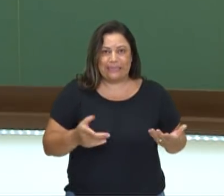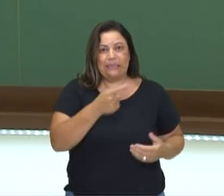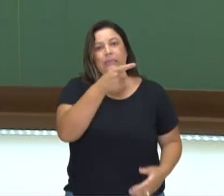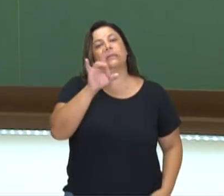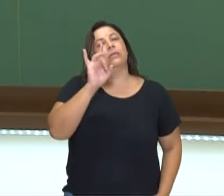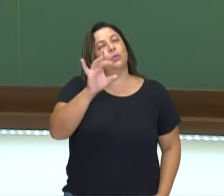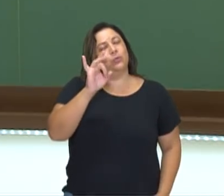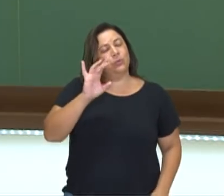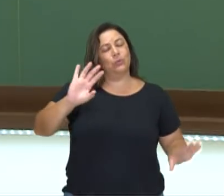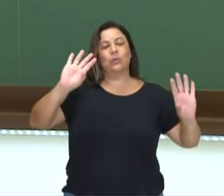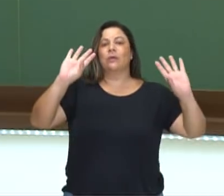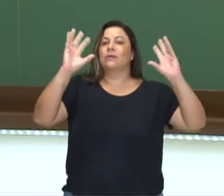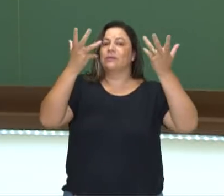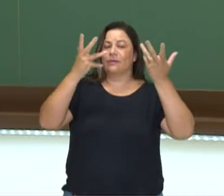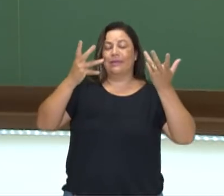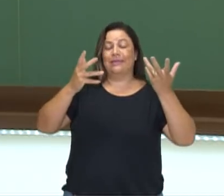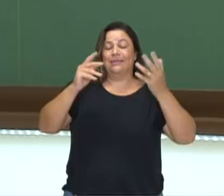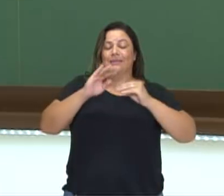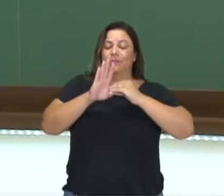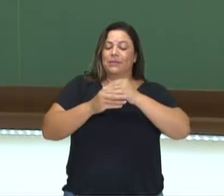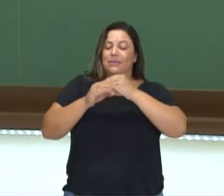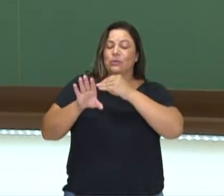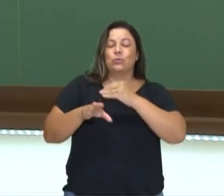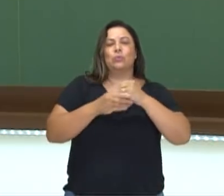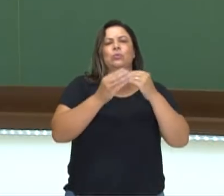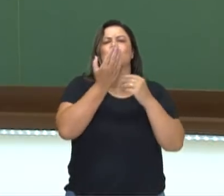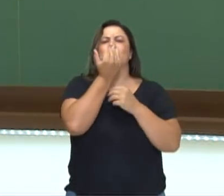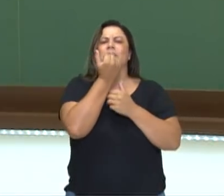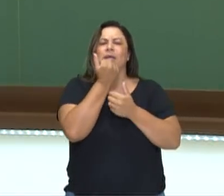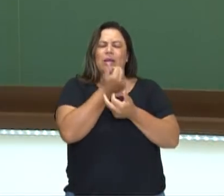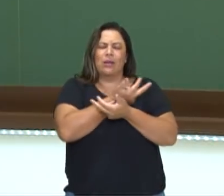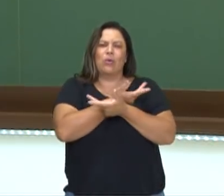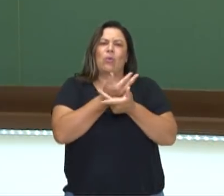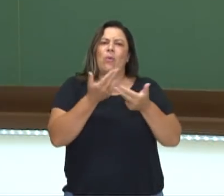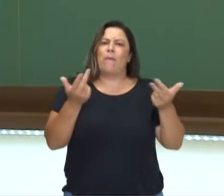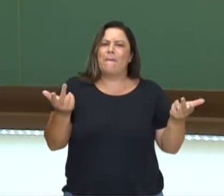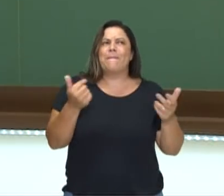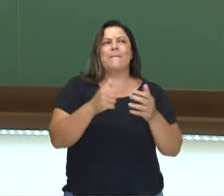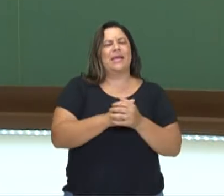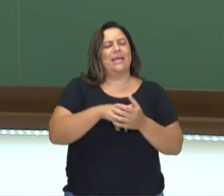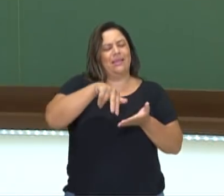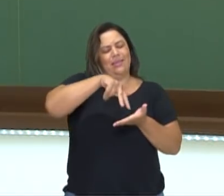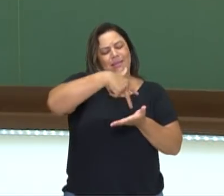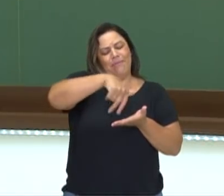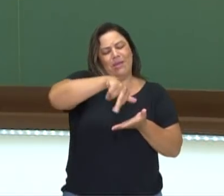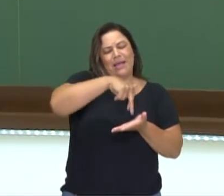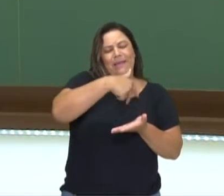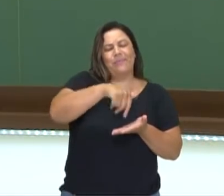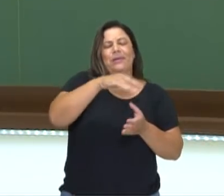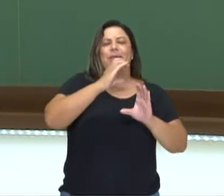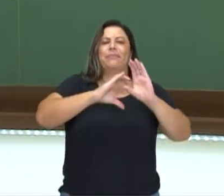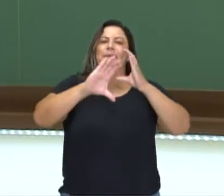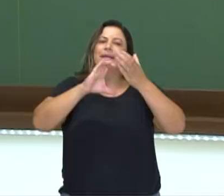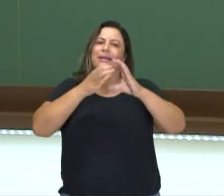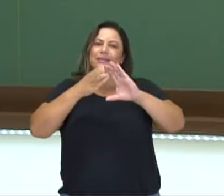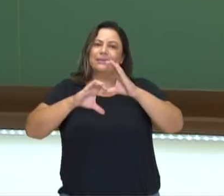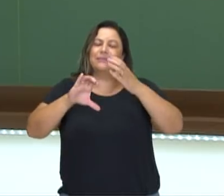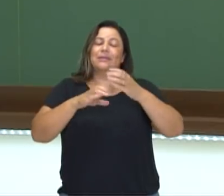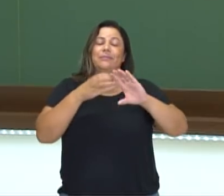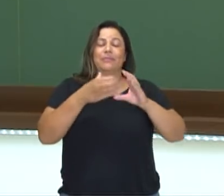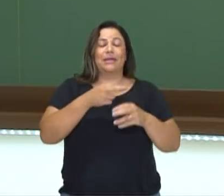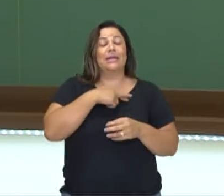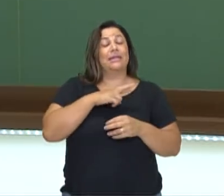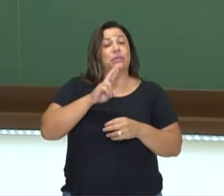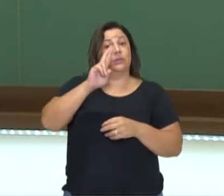festas, como todos os elementos que estão no folclore. Alimentação, hábitos, dança, canto e a religiosidade